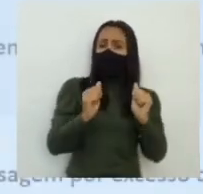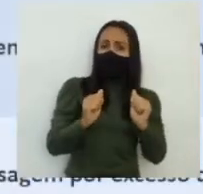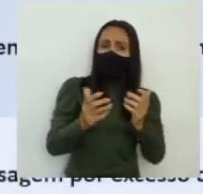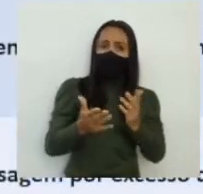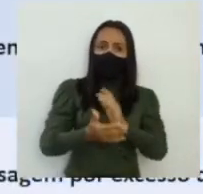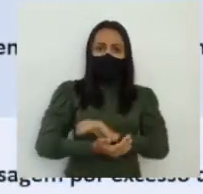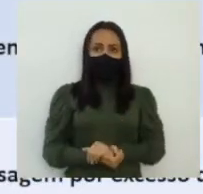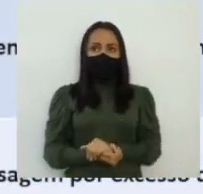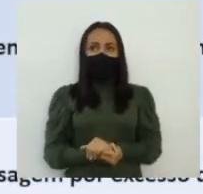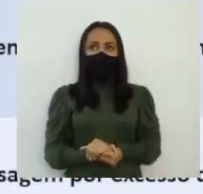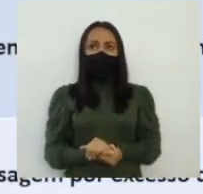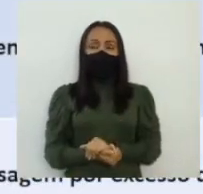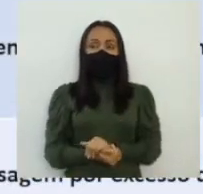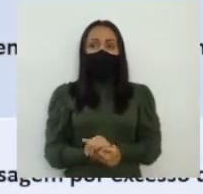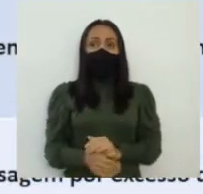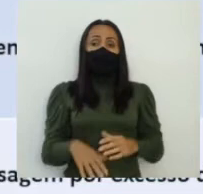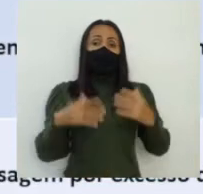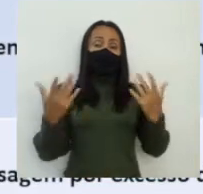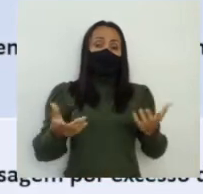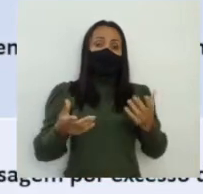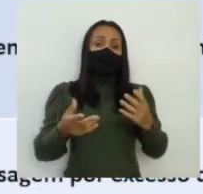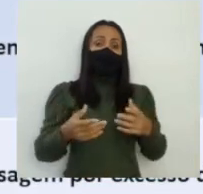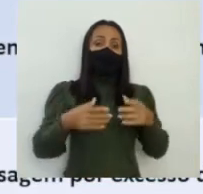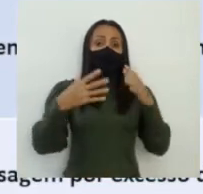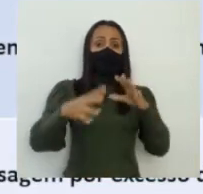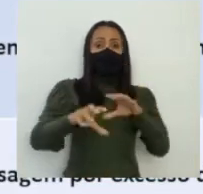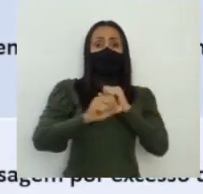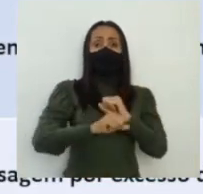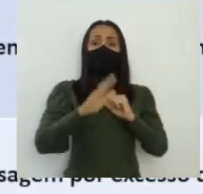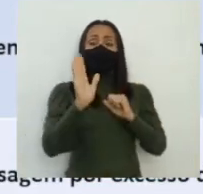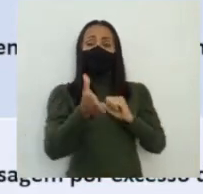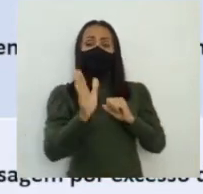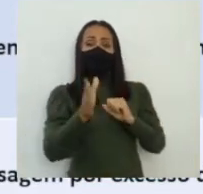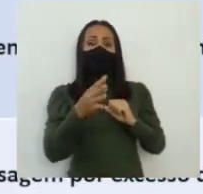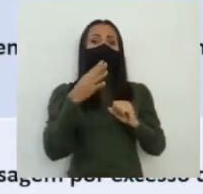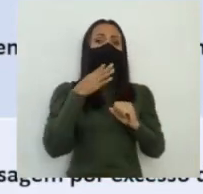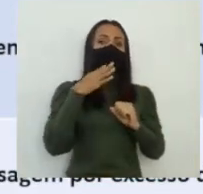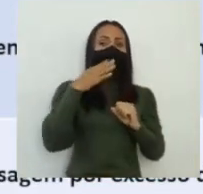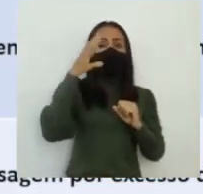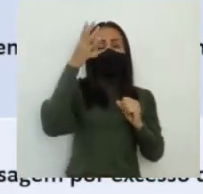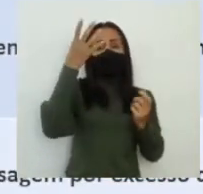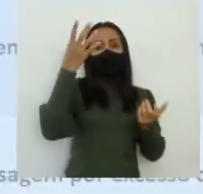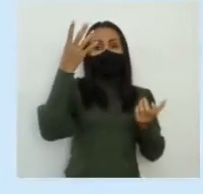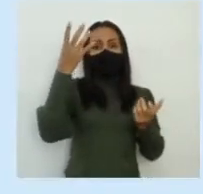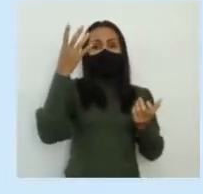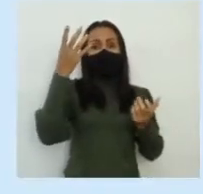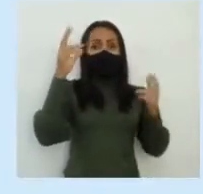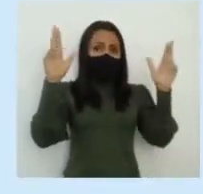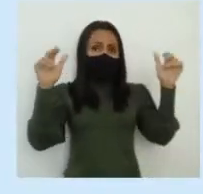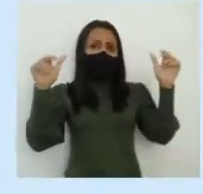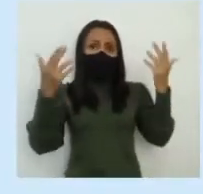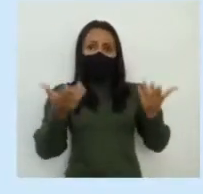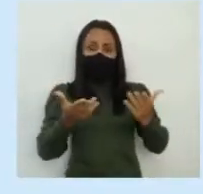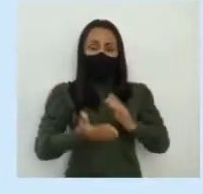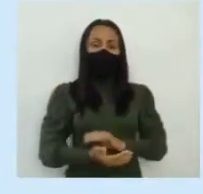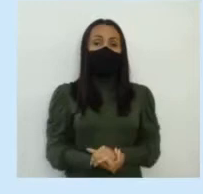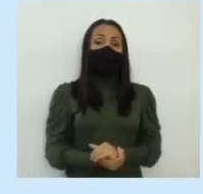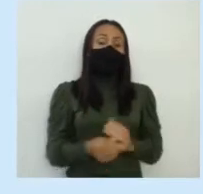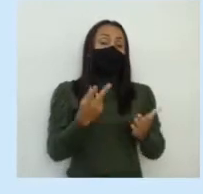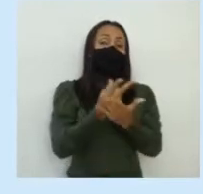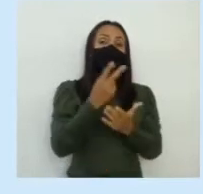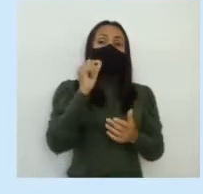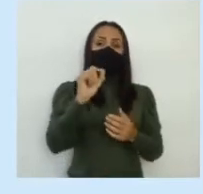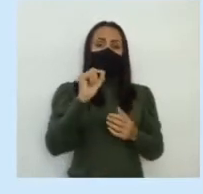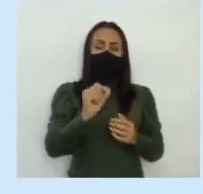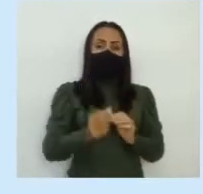ponto, supor que o receptor já domina o assunto a ser tratado. Gente, isso ocorre demais. Então, o que é que acontece